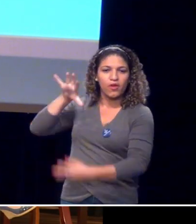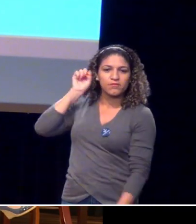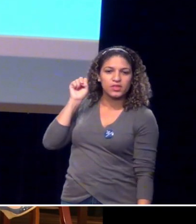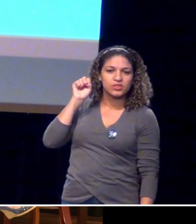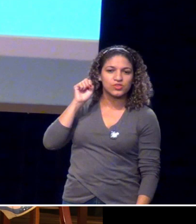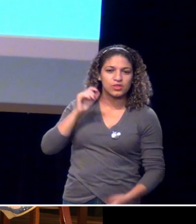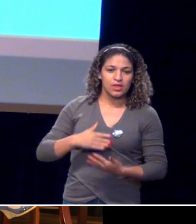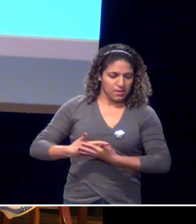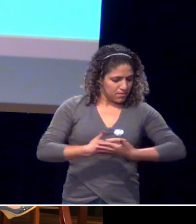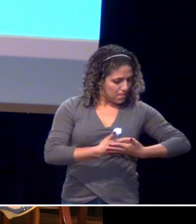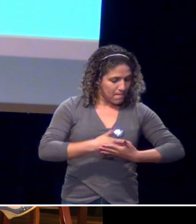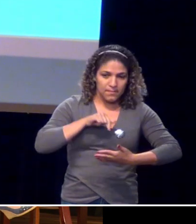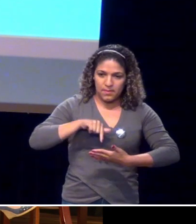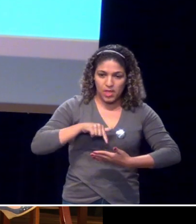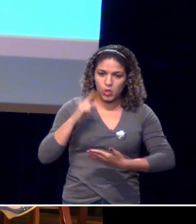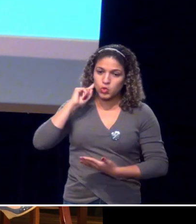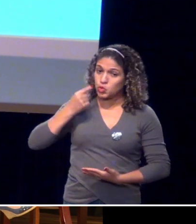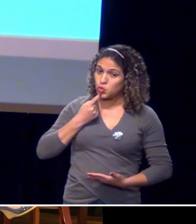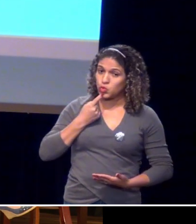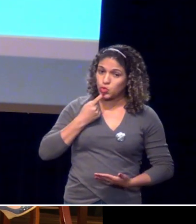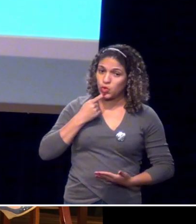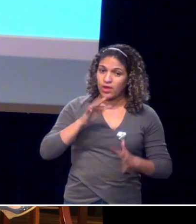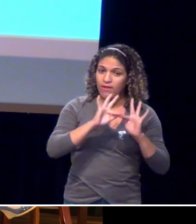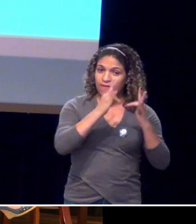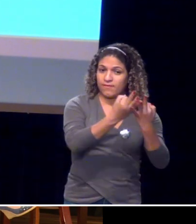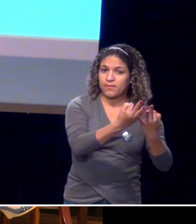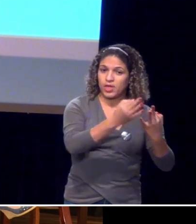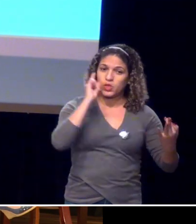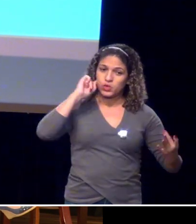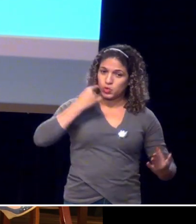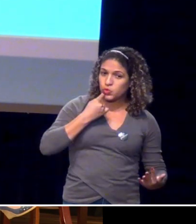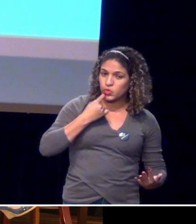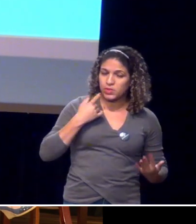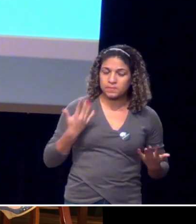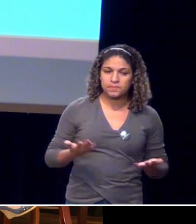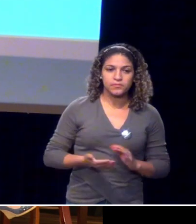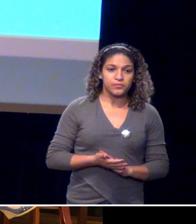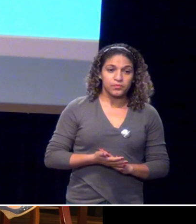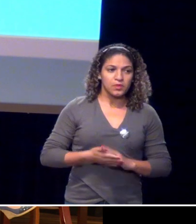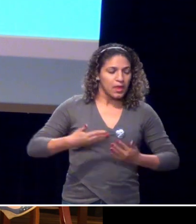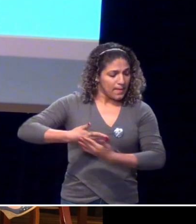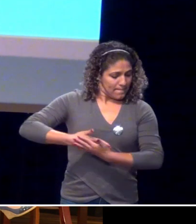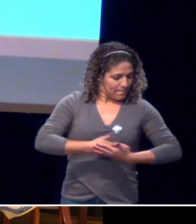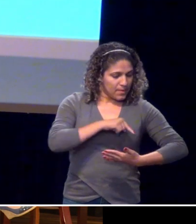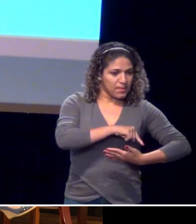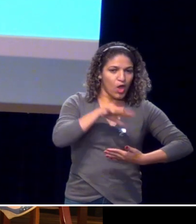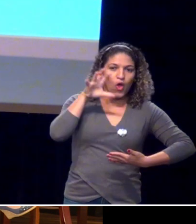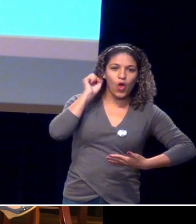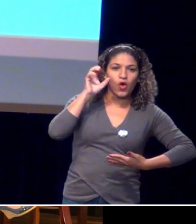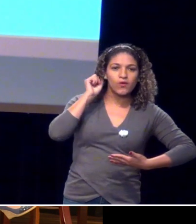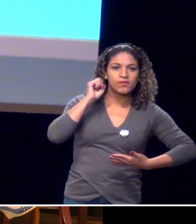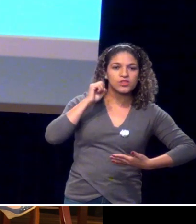ouvintes. Um bebê surdo, filho de pais surdos. Um bebê